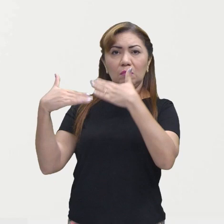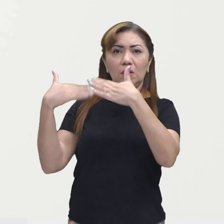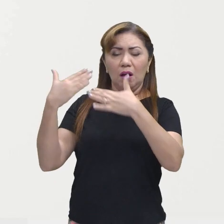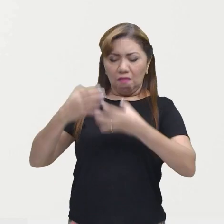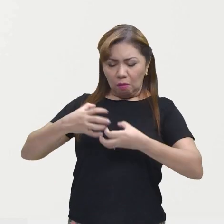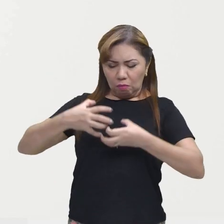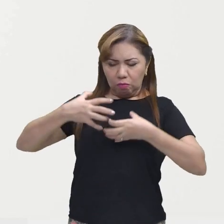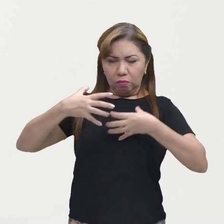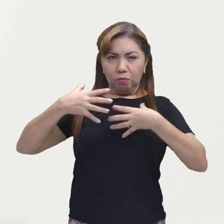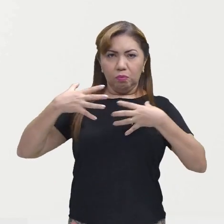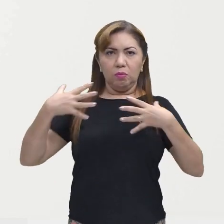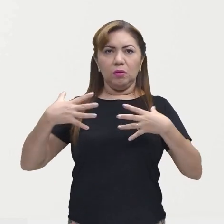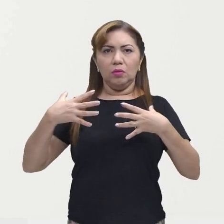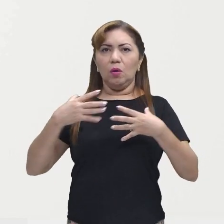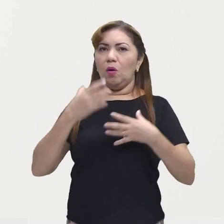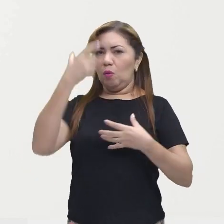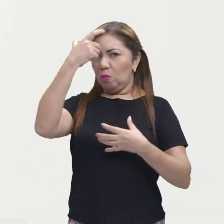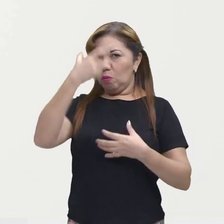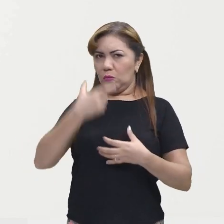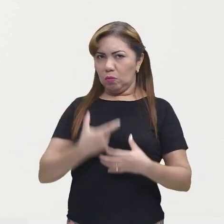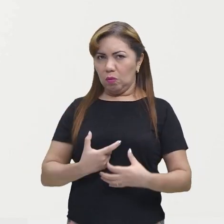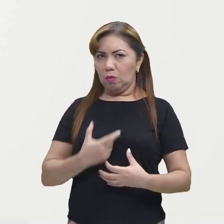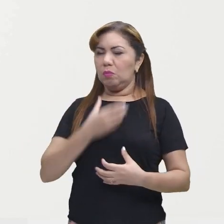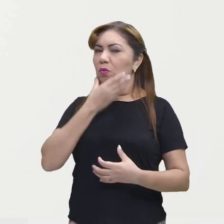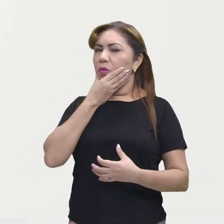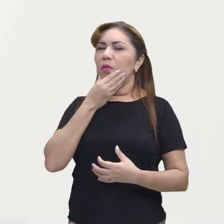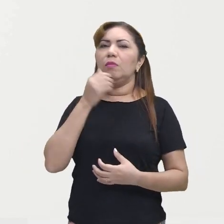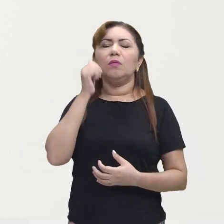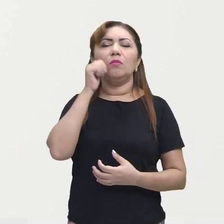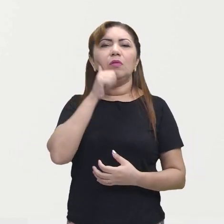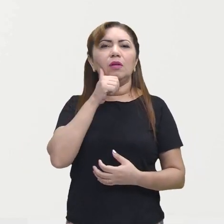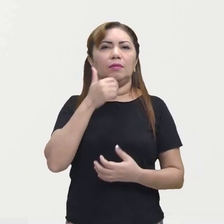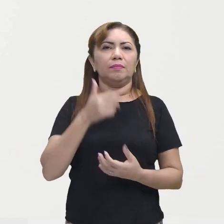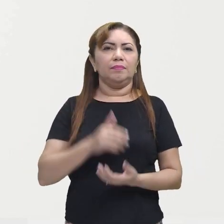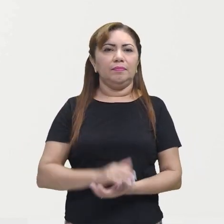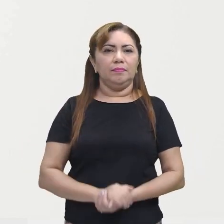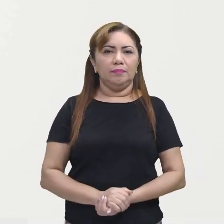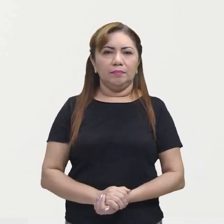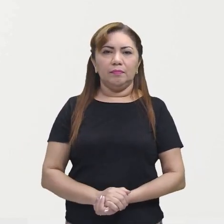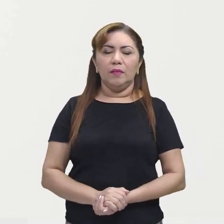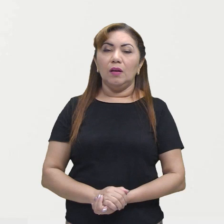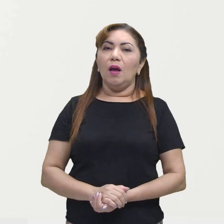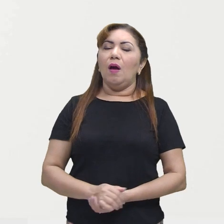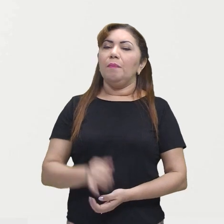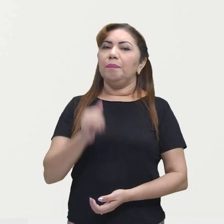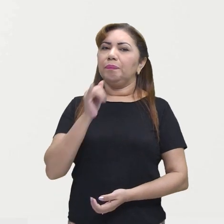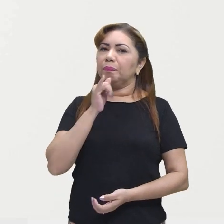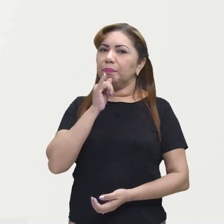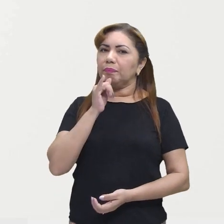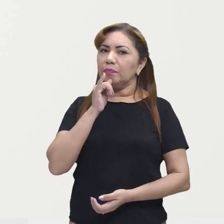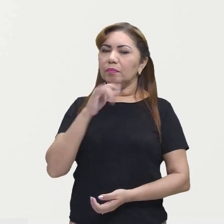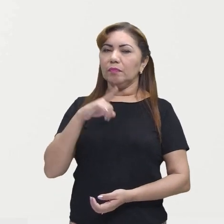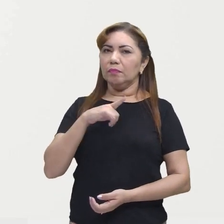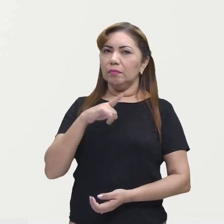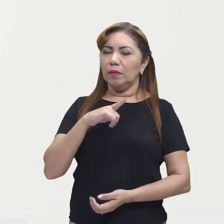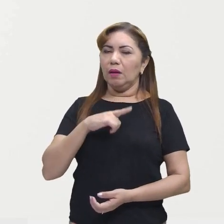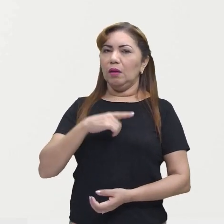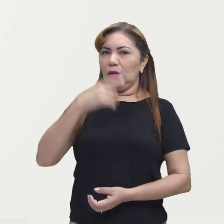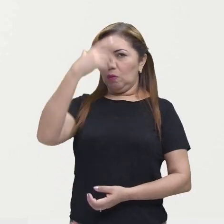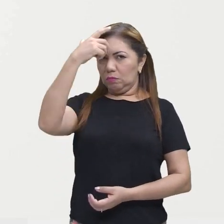que é o que faz com que o ser humano se reproduza. O aparelho reprodutor amadurece durante